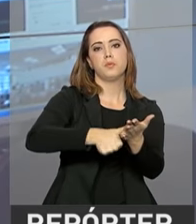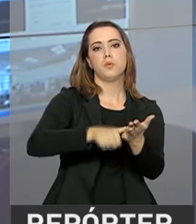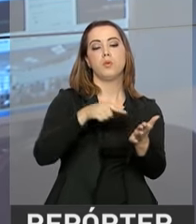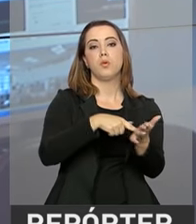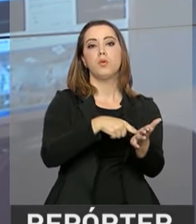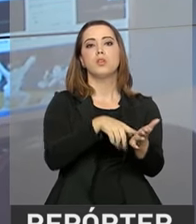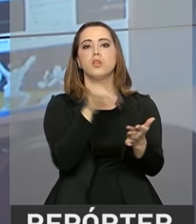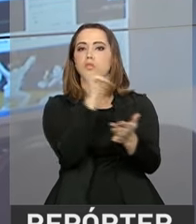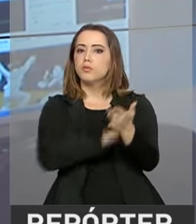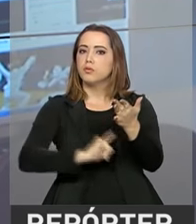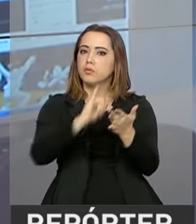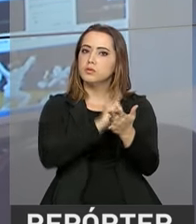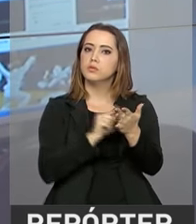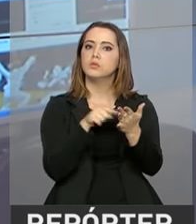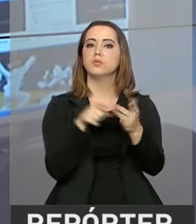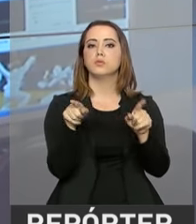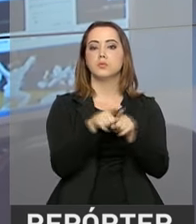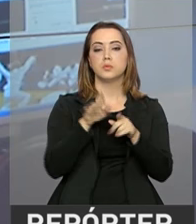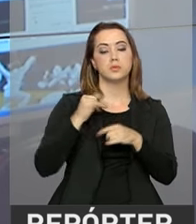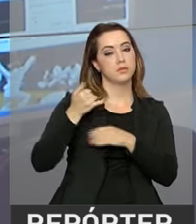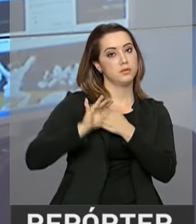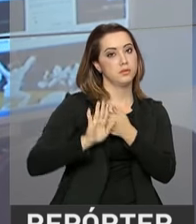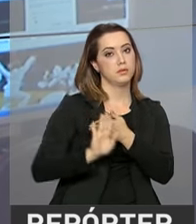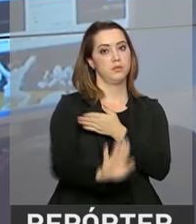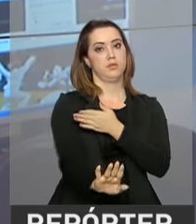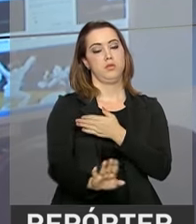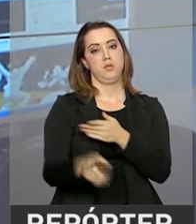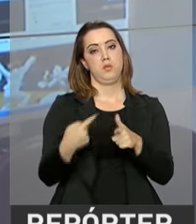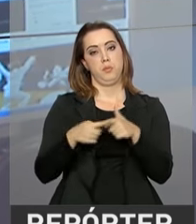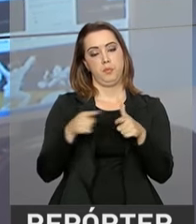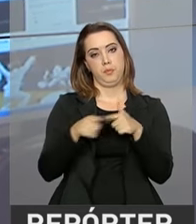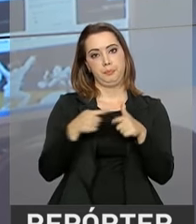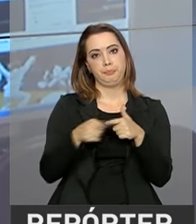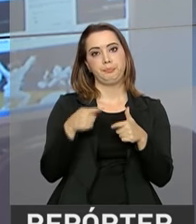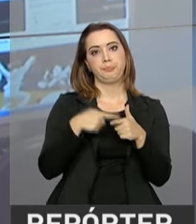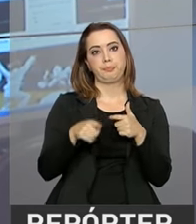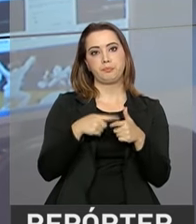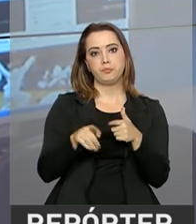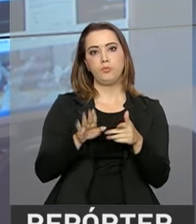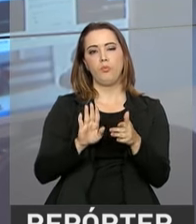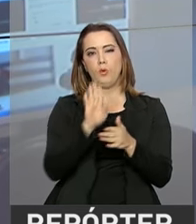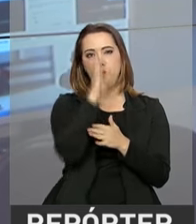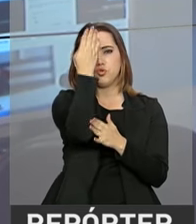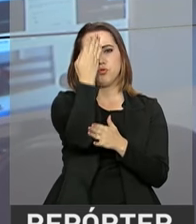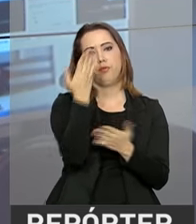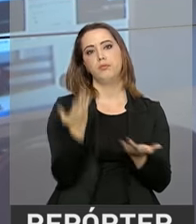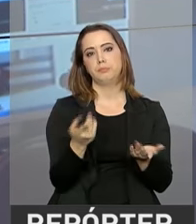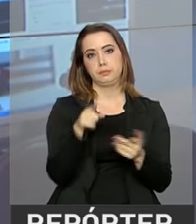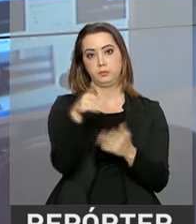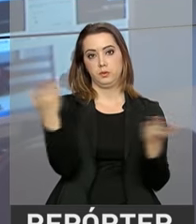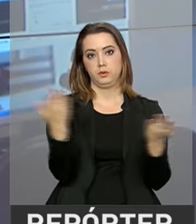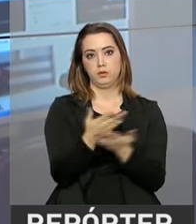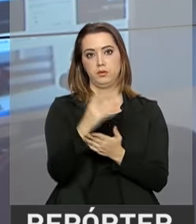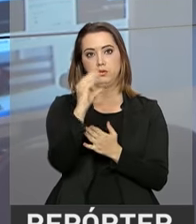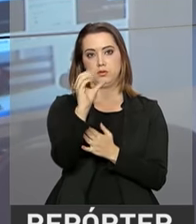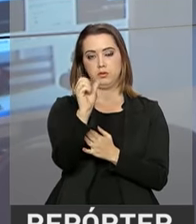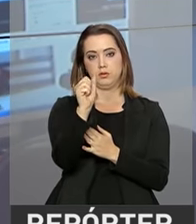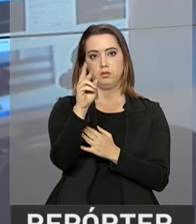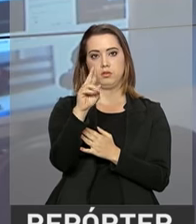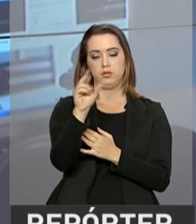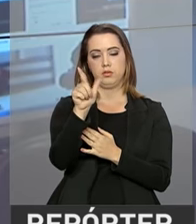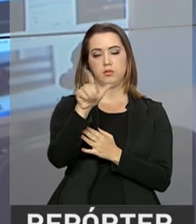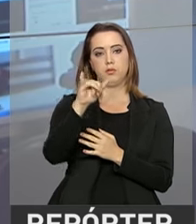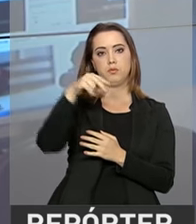informações e contribui também para evitar fraudes. Sobre esse assunto, a repórter Carolina Becker conversou com o ministro da saúde,